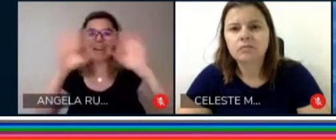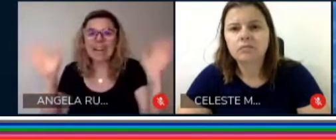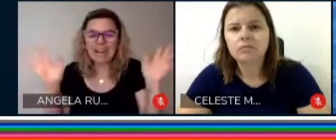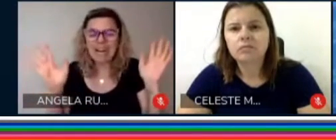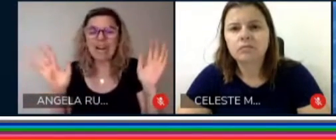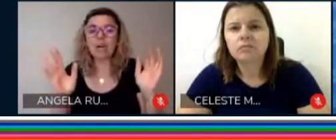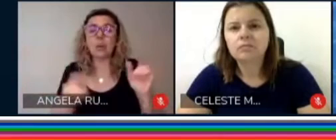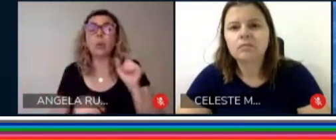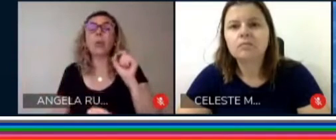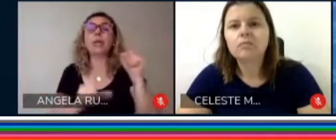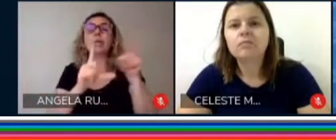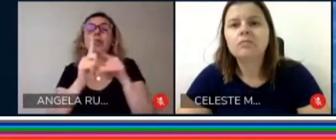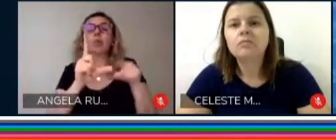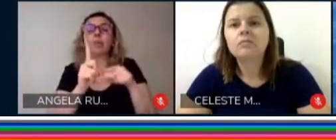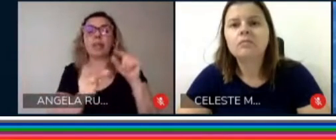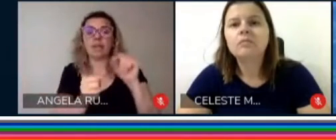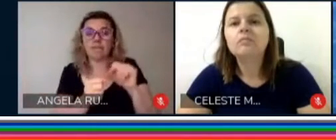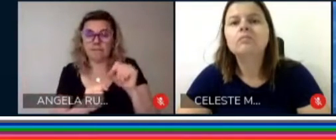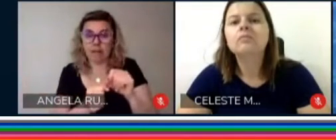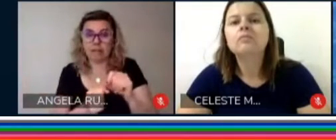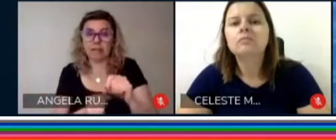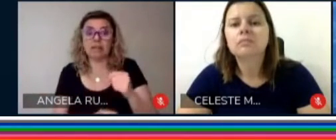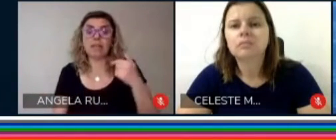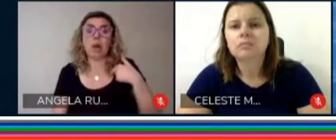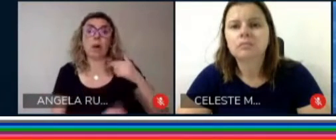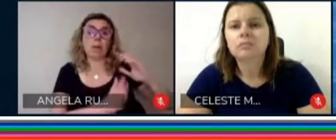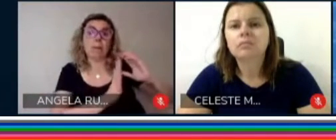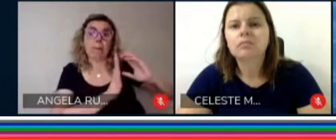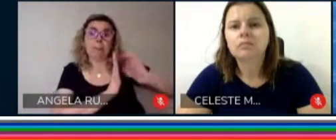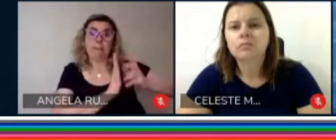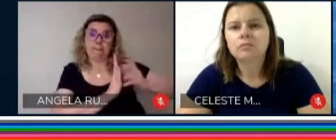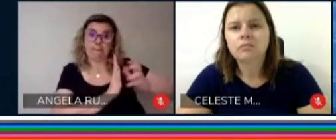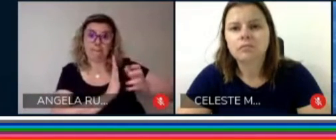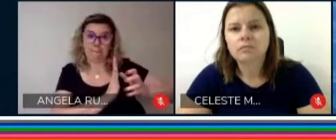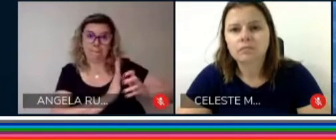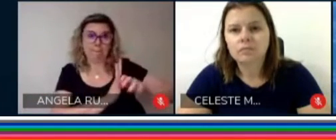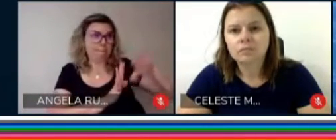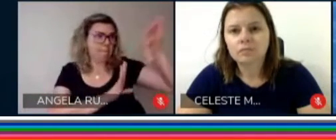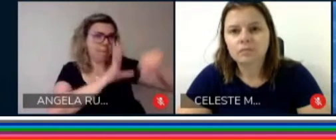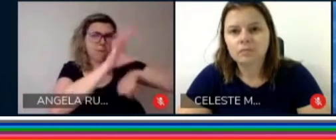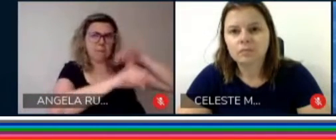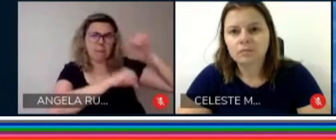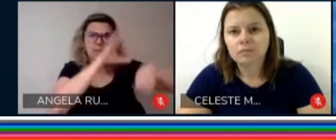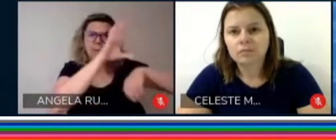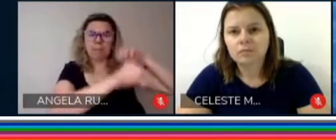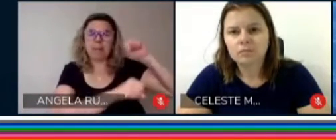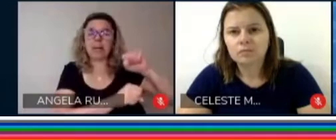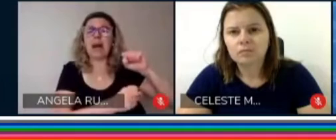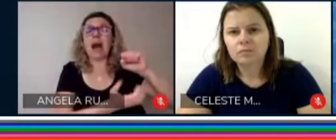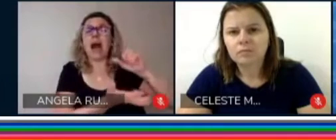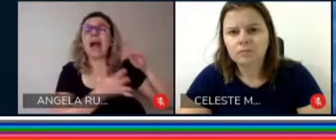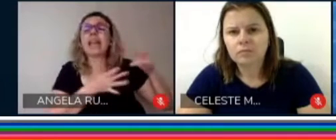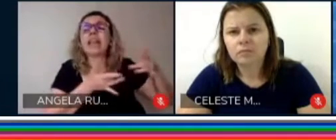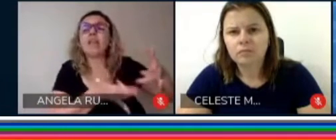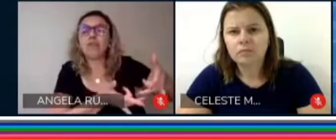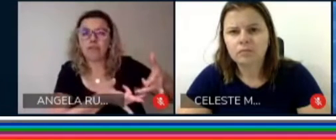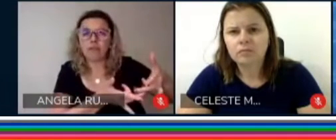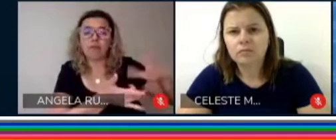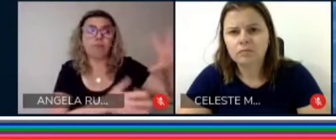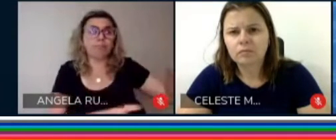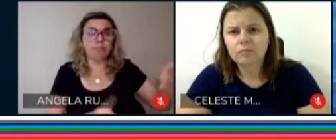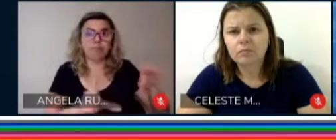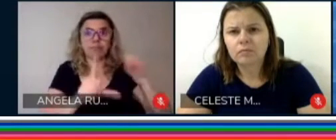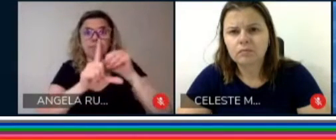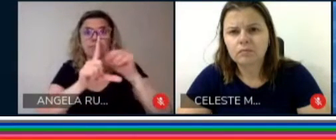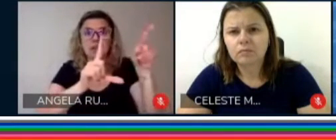que ele faz. Ele te permite pegar documentos de todas essas fontes aqui, jogar dentro